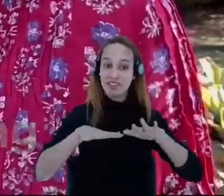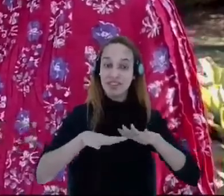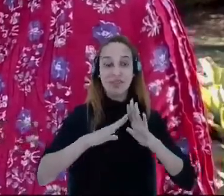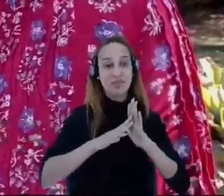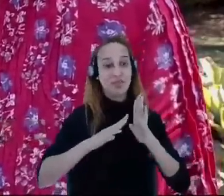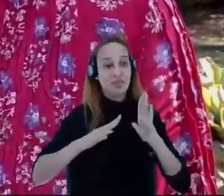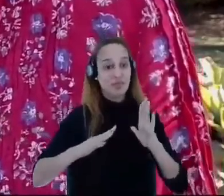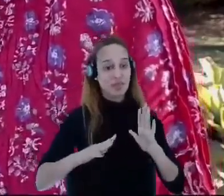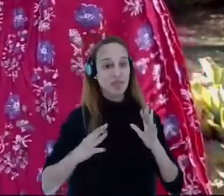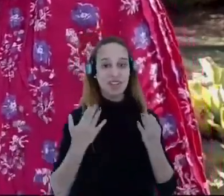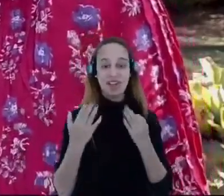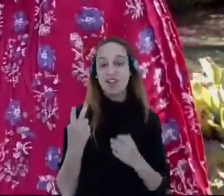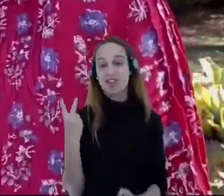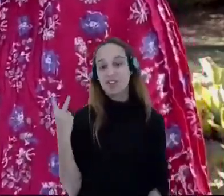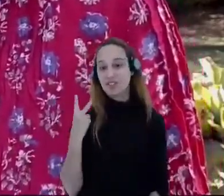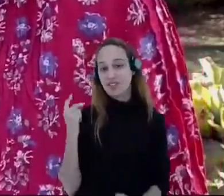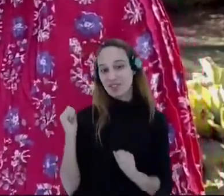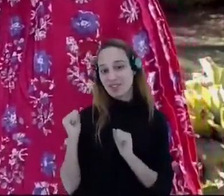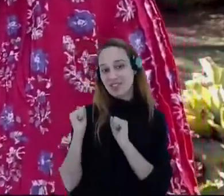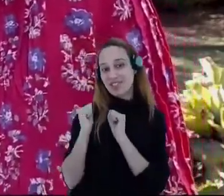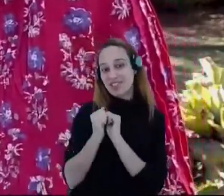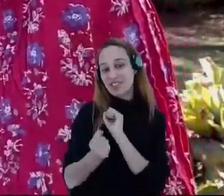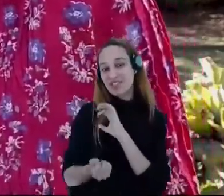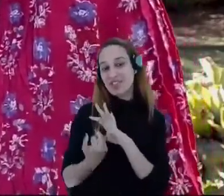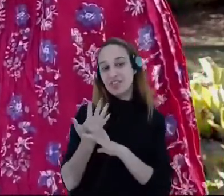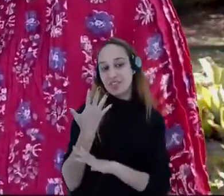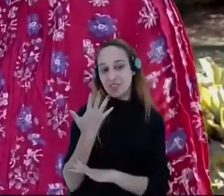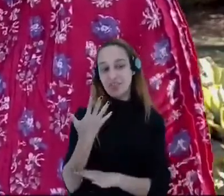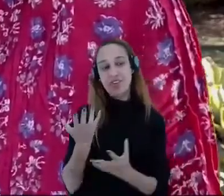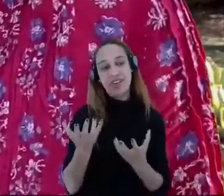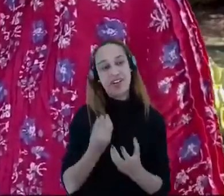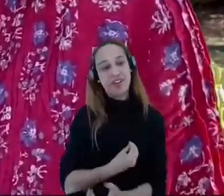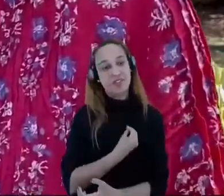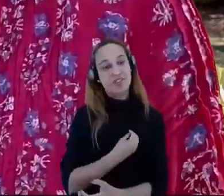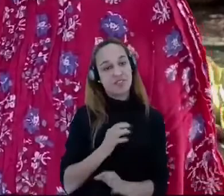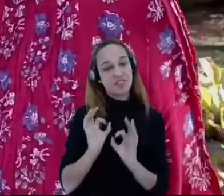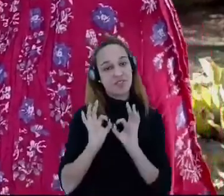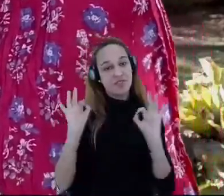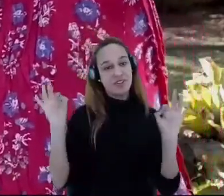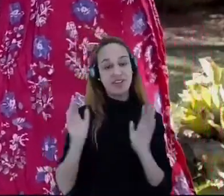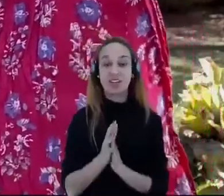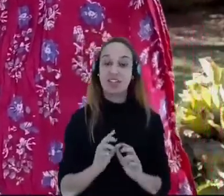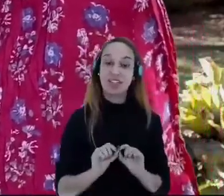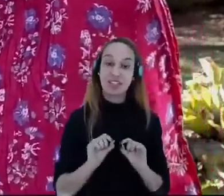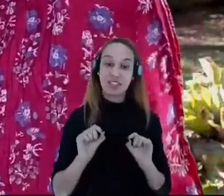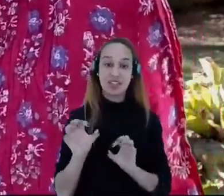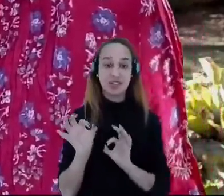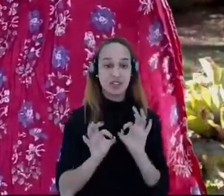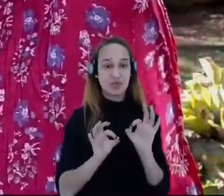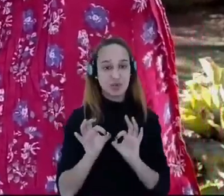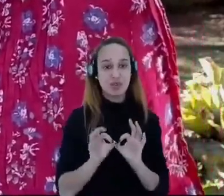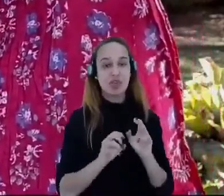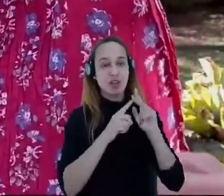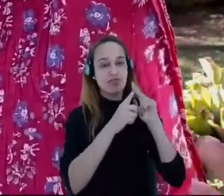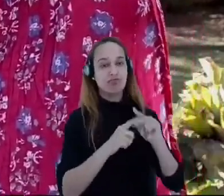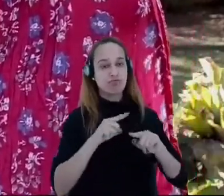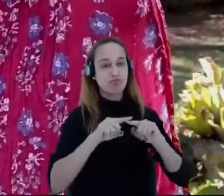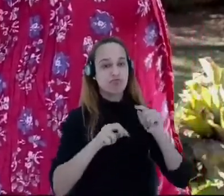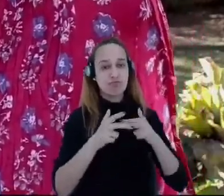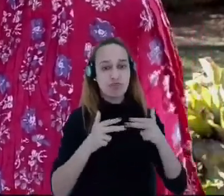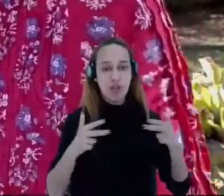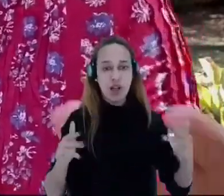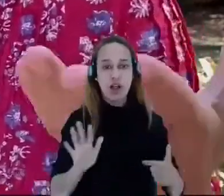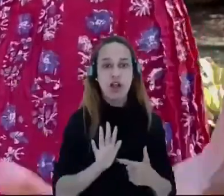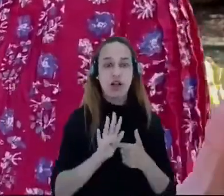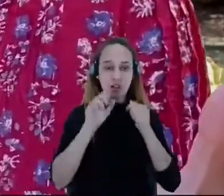somos um casal e fundadoras do projeto Quero Vida Plena. Nesse projeto, ferramentas de autoconhecimento trazem clareza